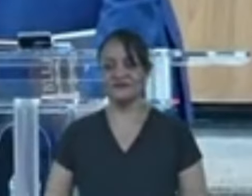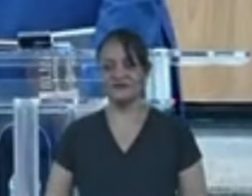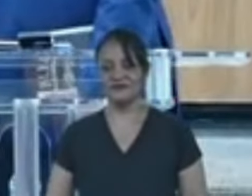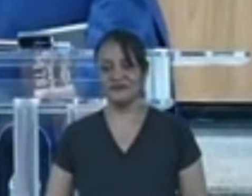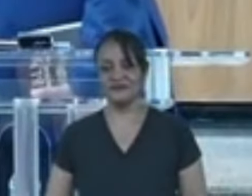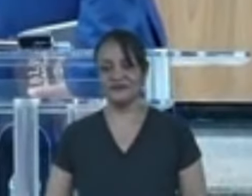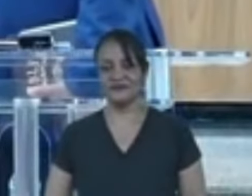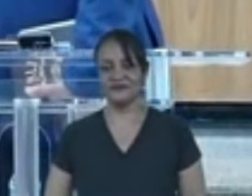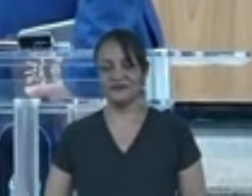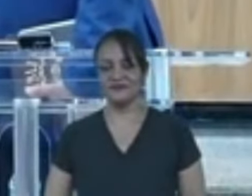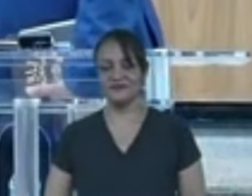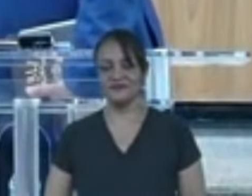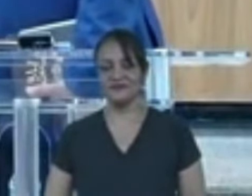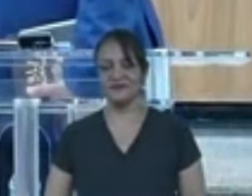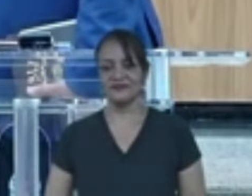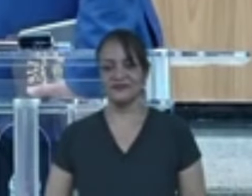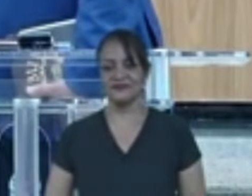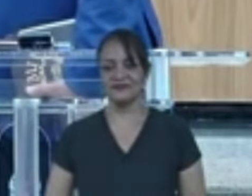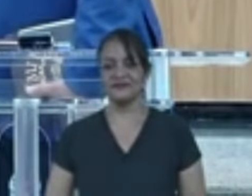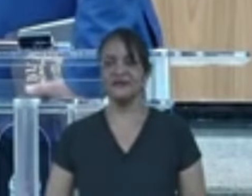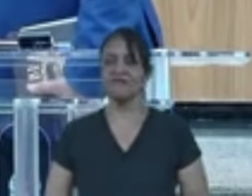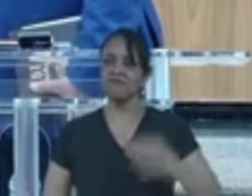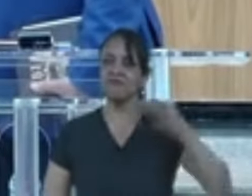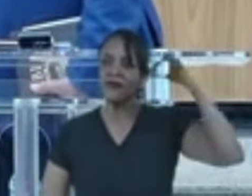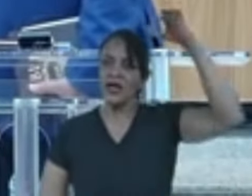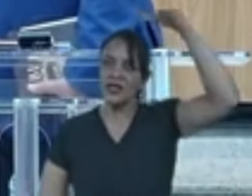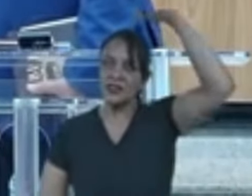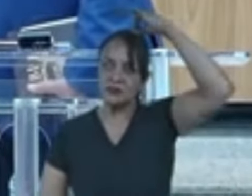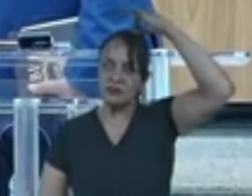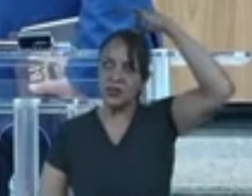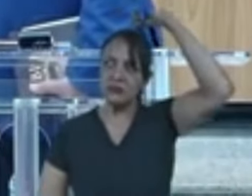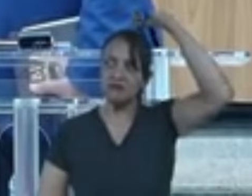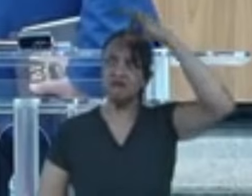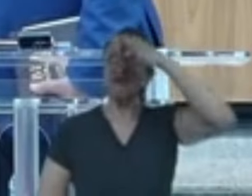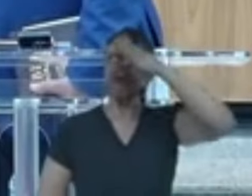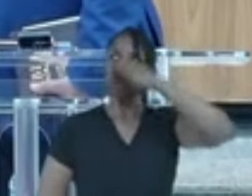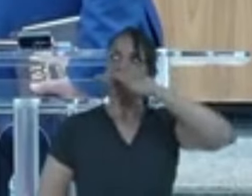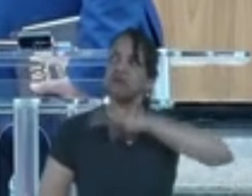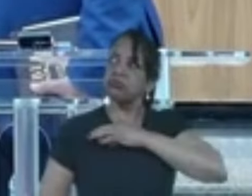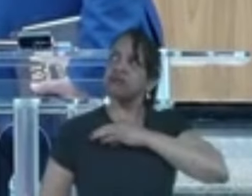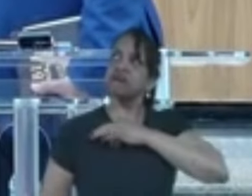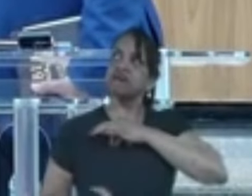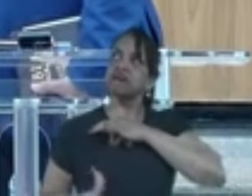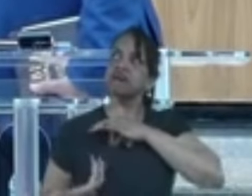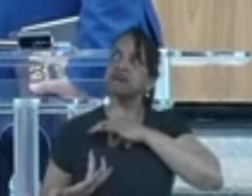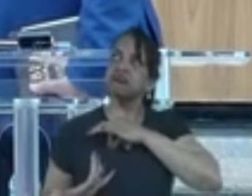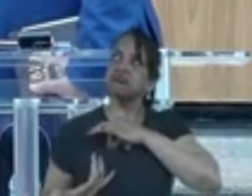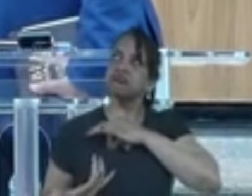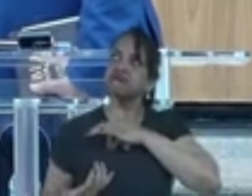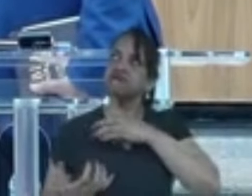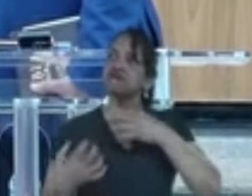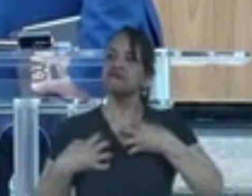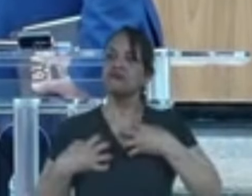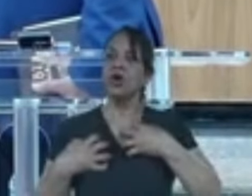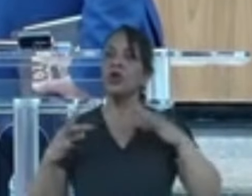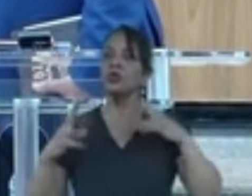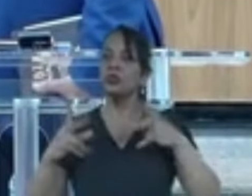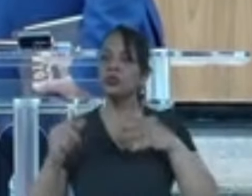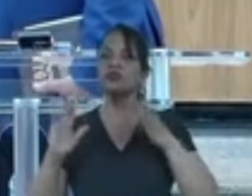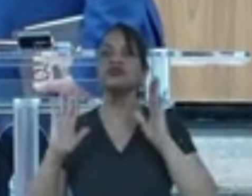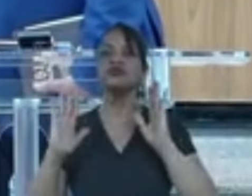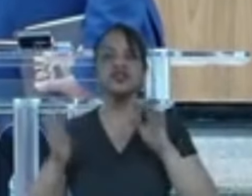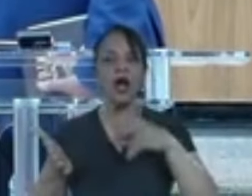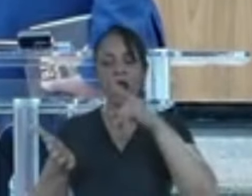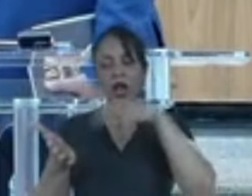E como é a inspiração do Espírito Santo, não é? Todo mundo já leu isso. Mas você falou de uma forma de que